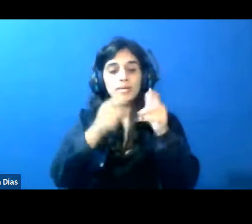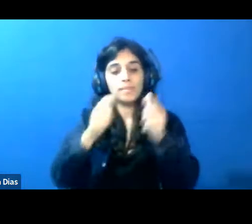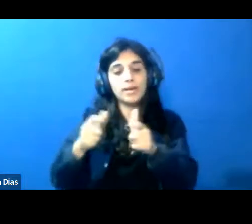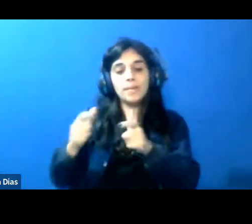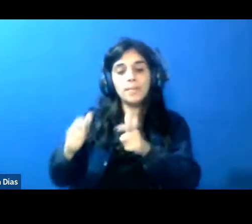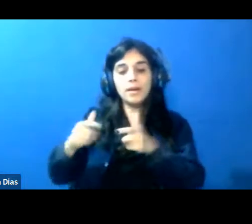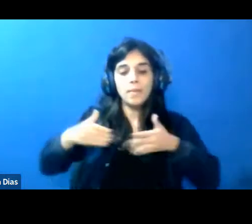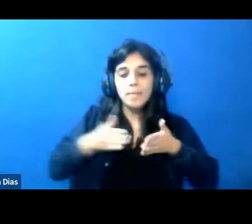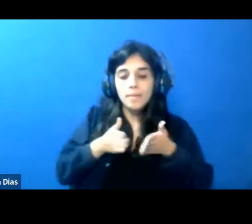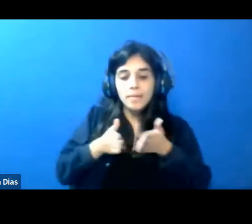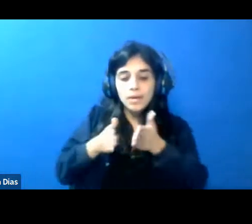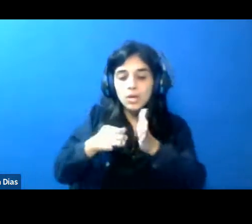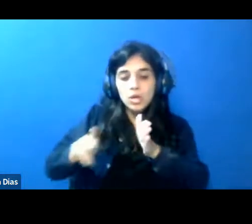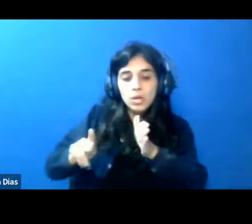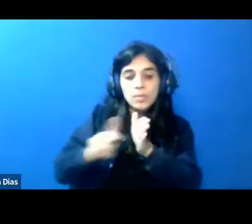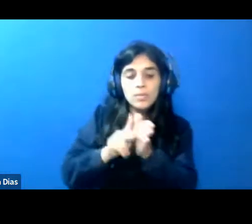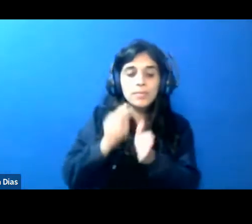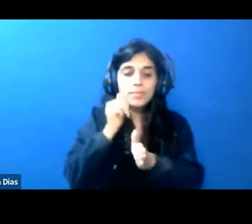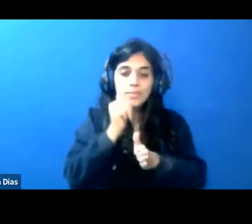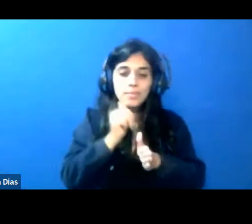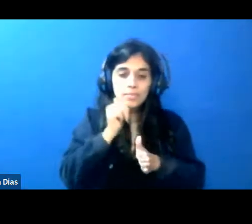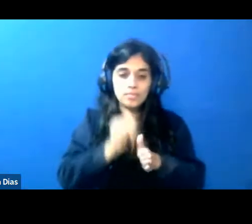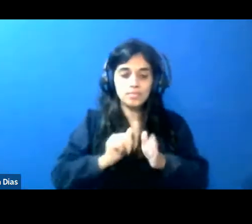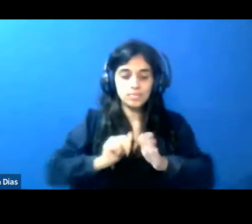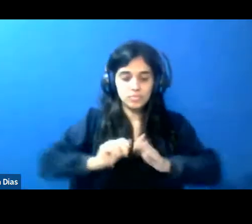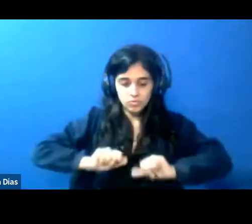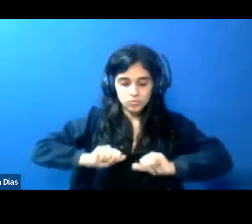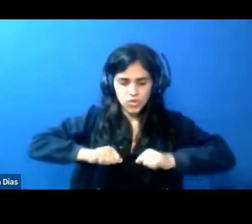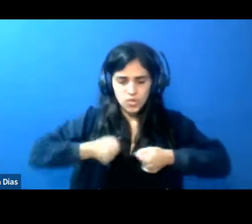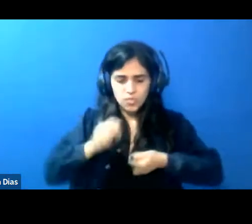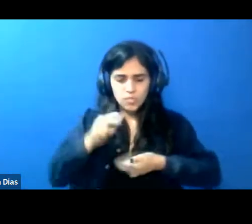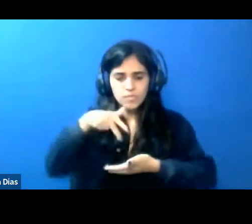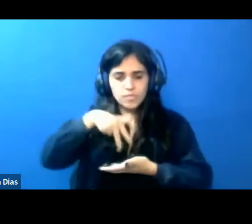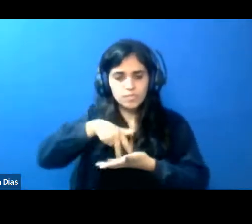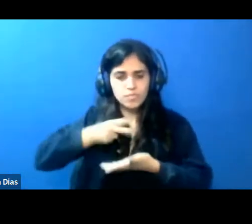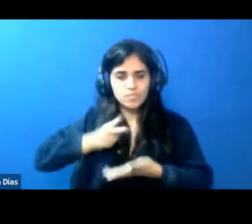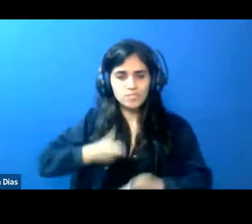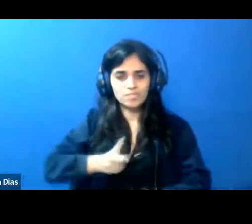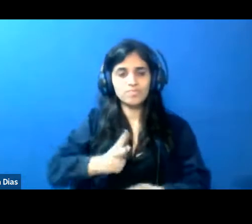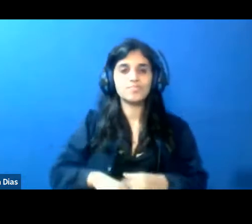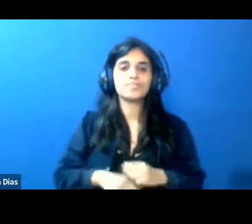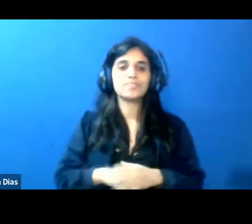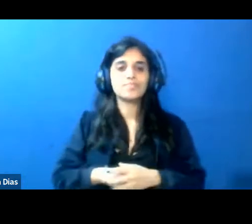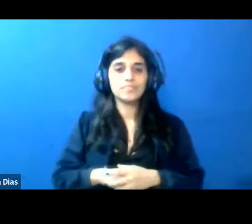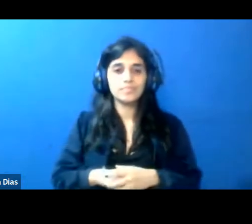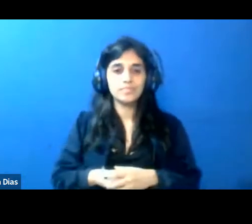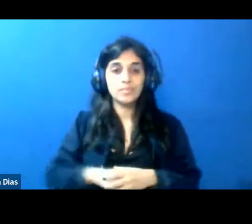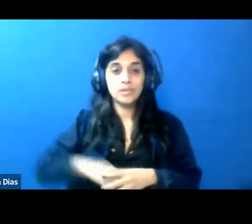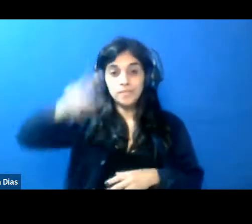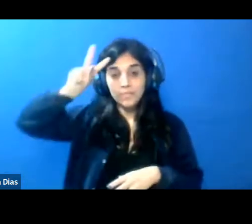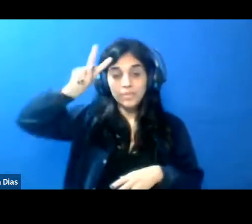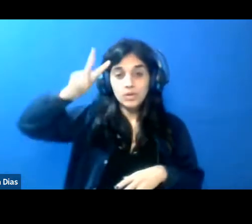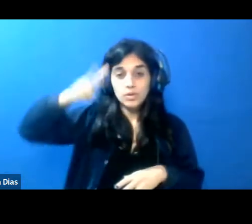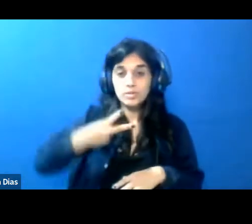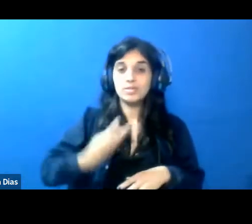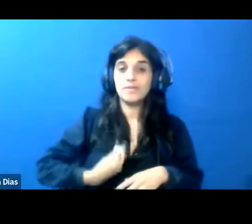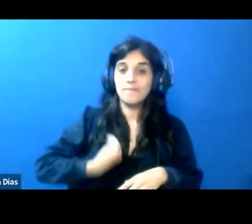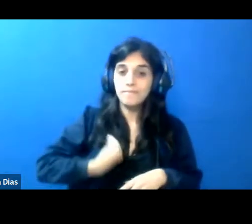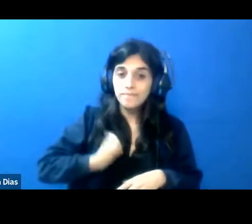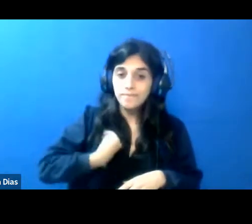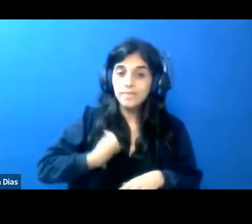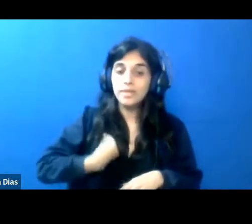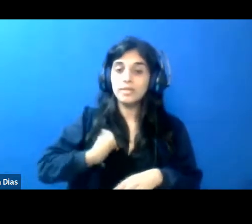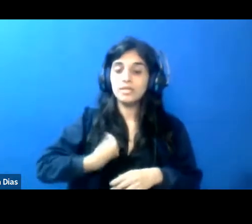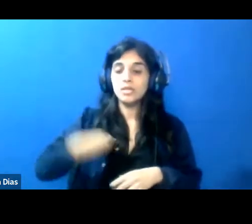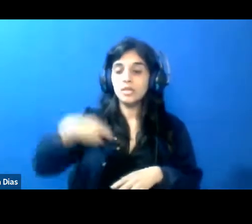ambiente de mulheres que se organizam para existir e resistir, valorizando as suas histórias de vida, memórias, tradições,